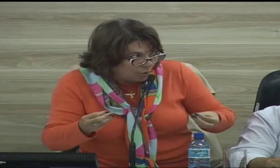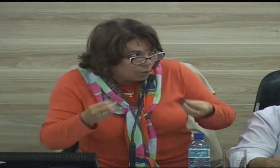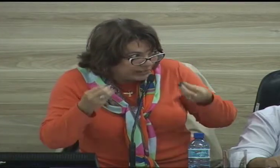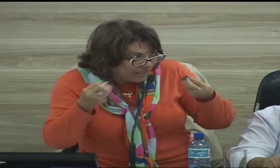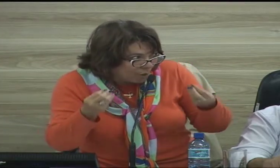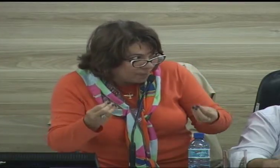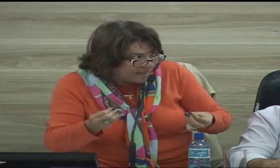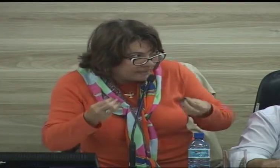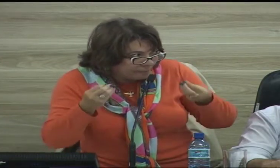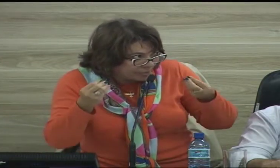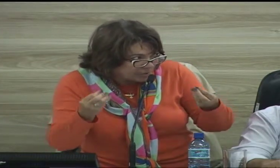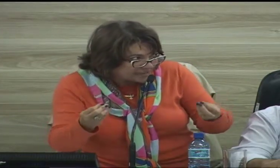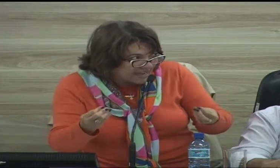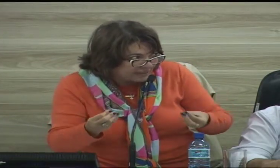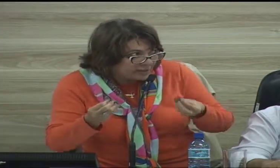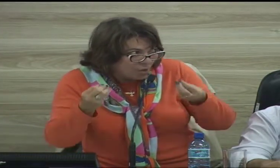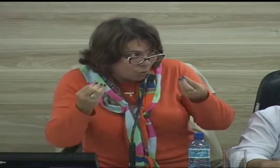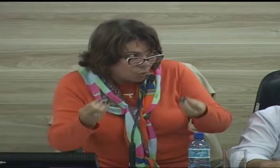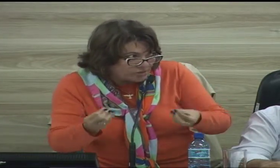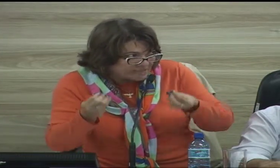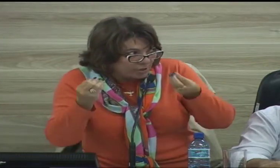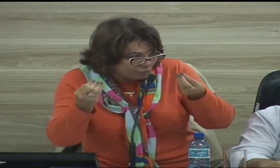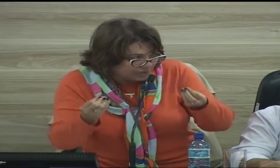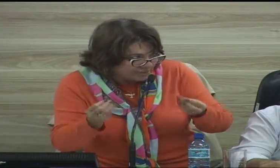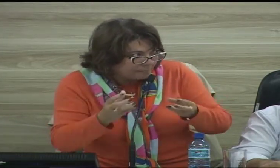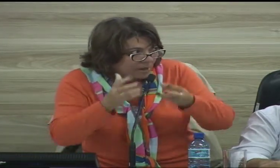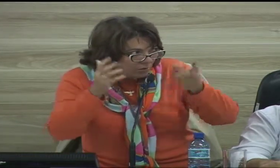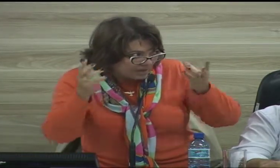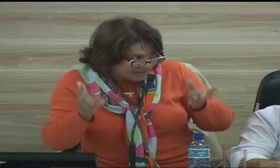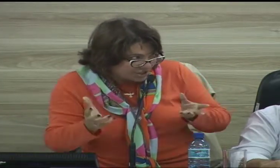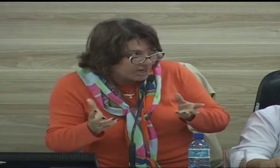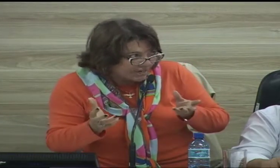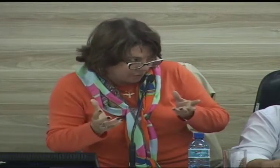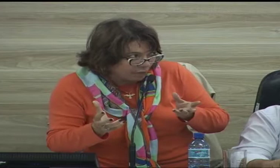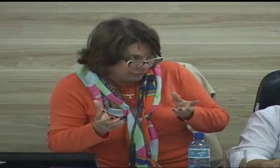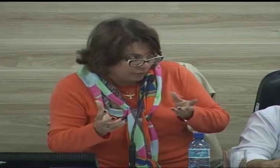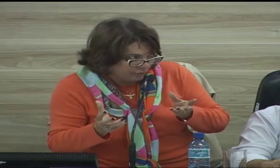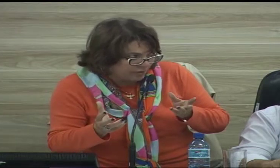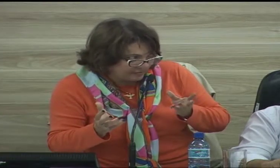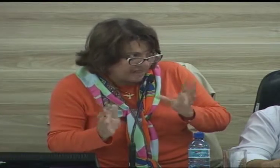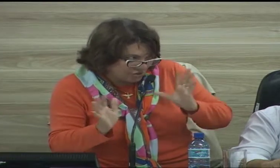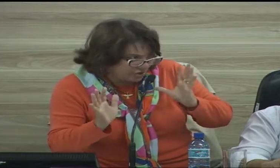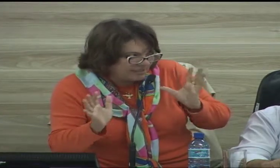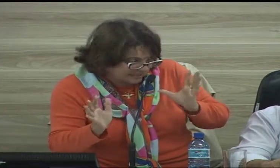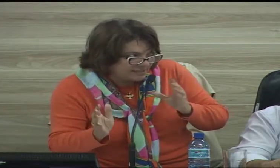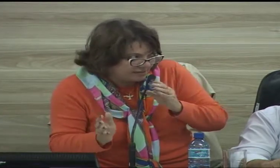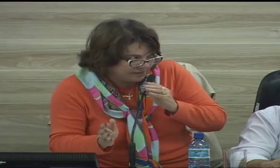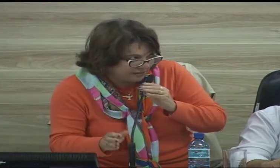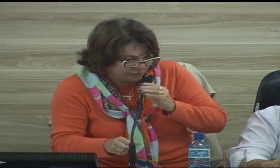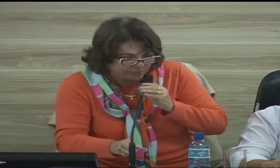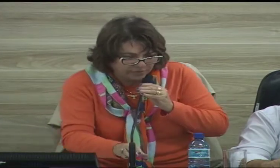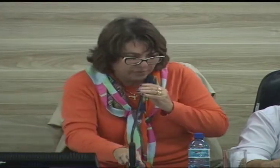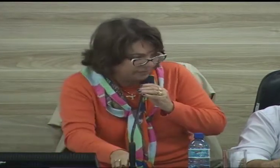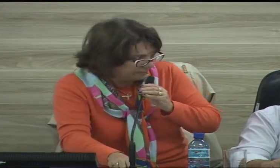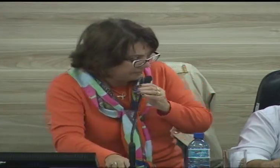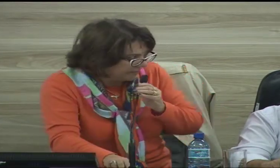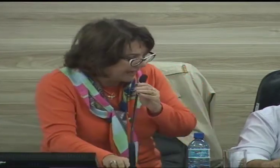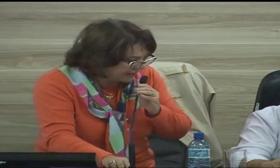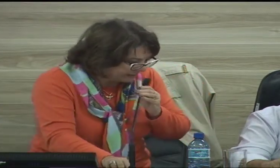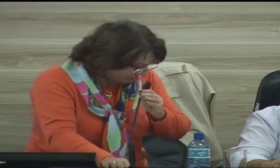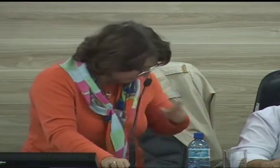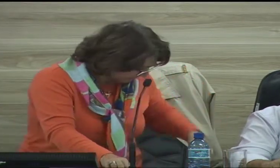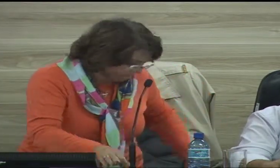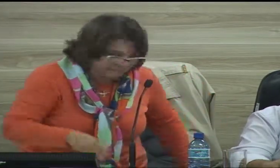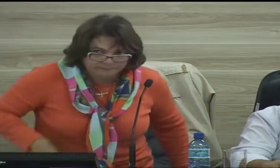desvirtuando o que realmente procede um conselho municipal, seja ele qual for, tá? Só nesse sentido.